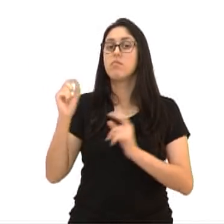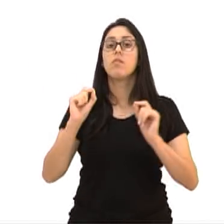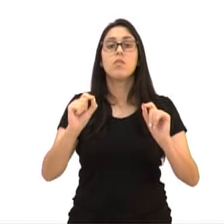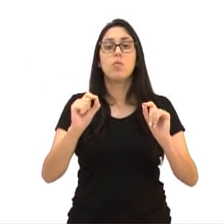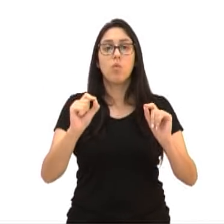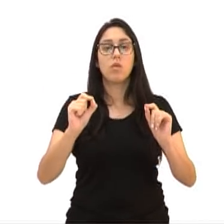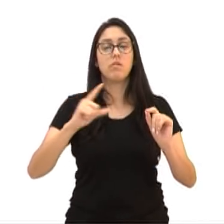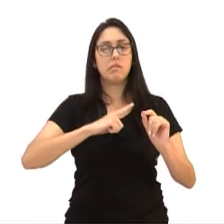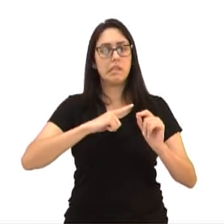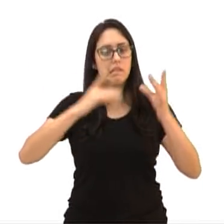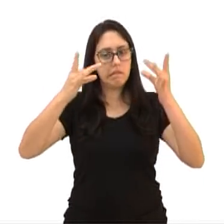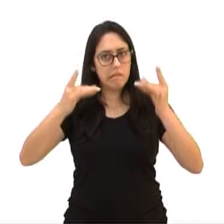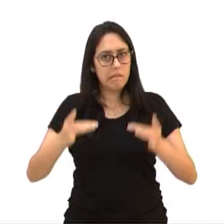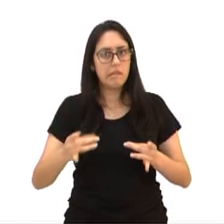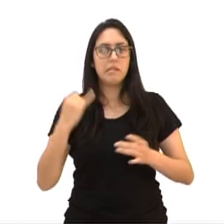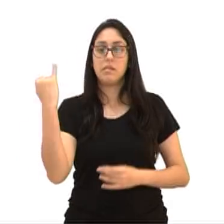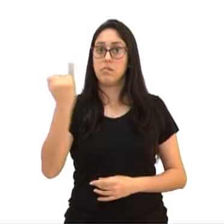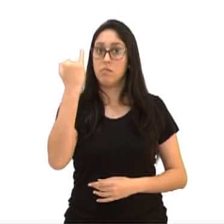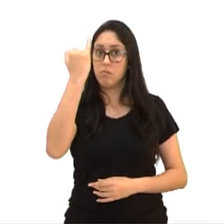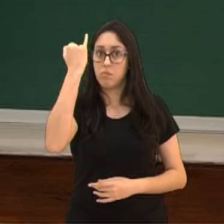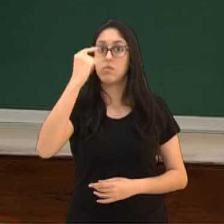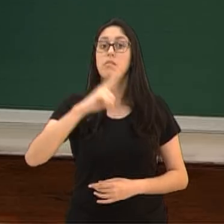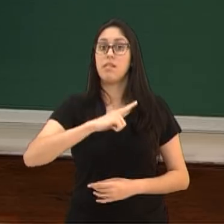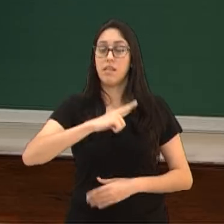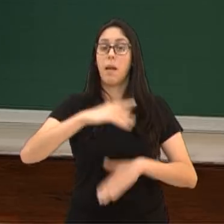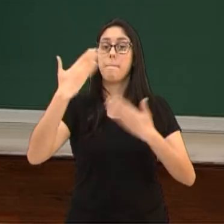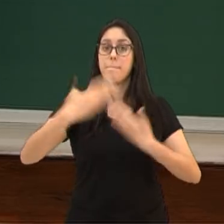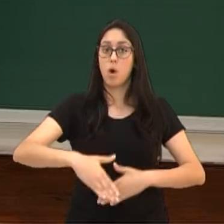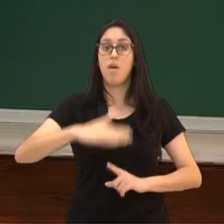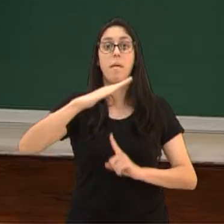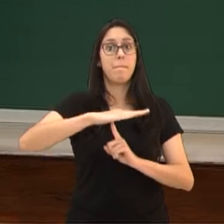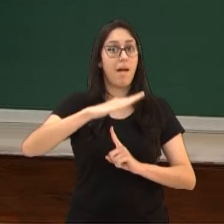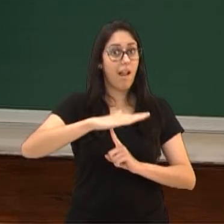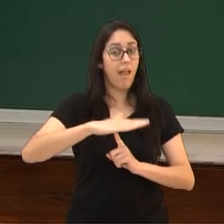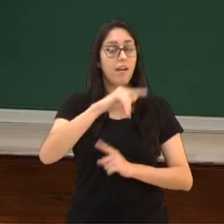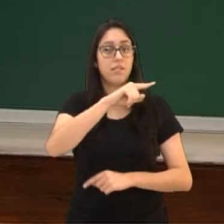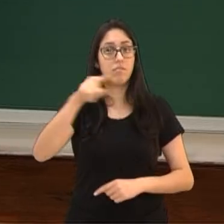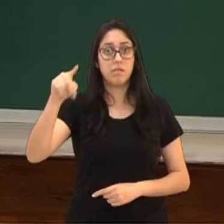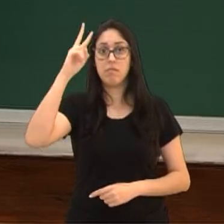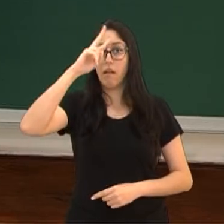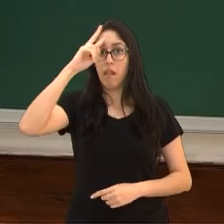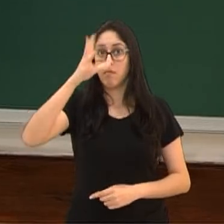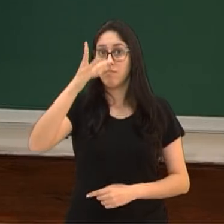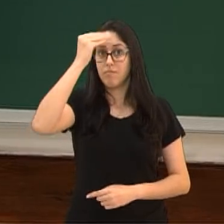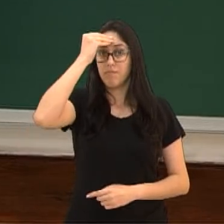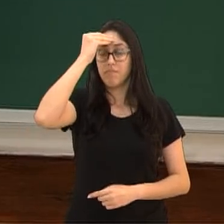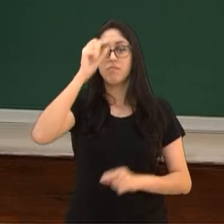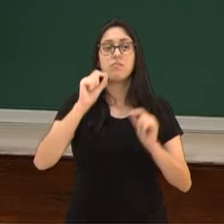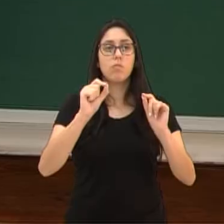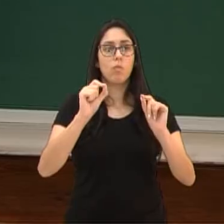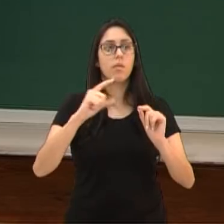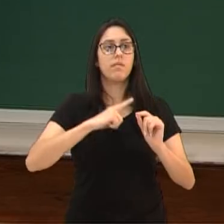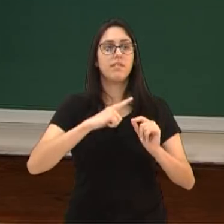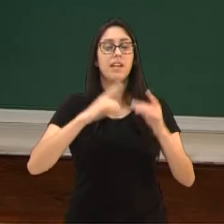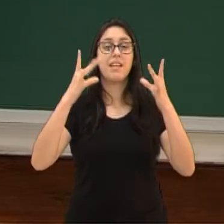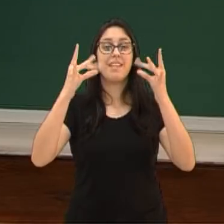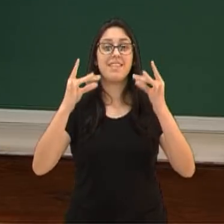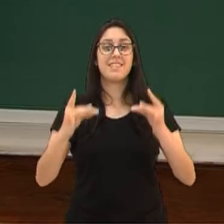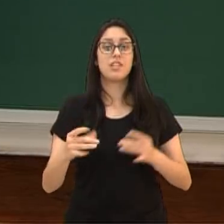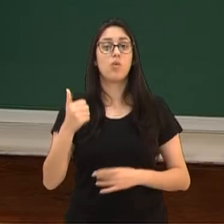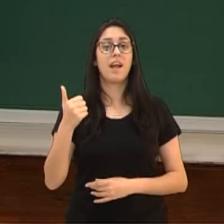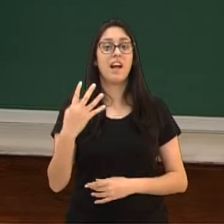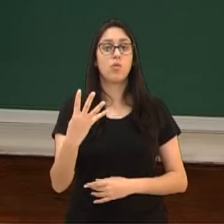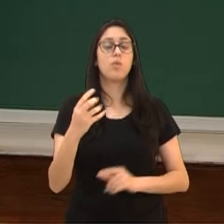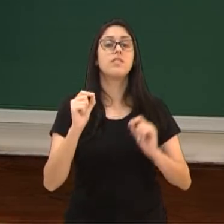são um dos quesitos avaliados na prova Paraná. Lembram disso, né? Então, o descritor 14, ele fala sobre